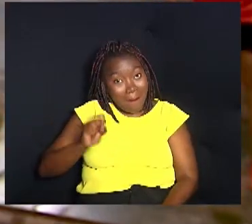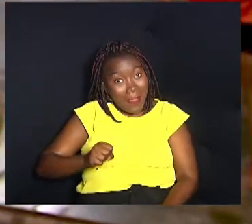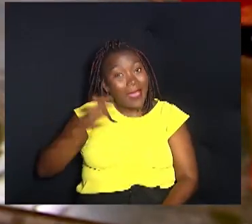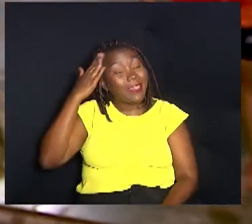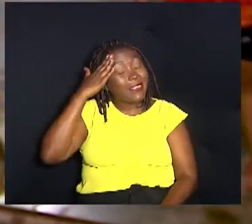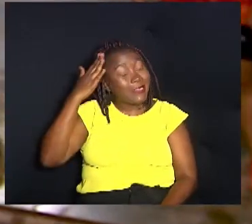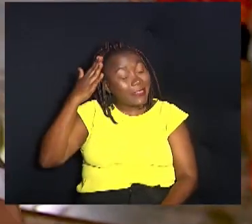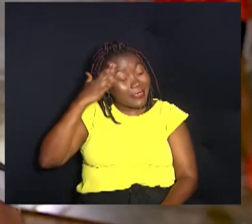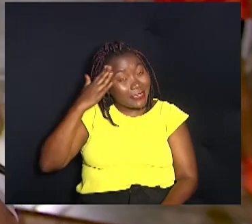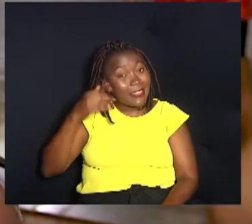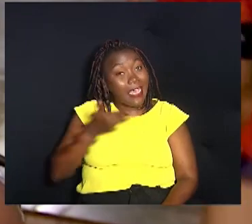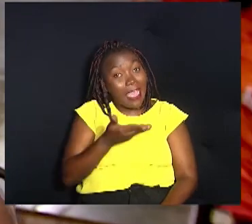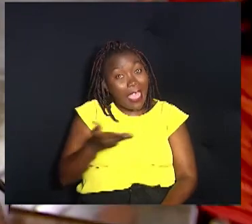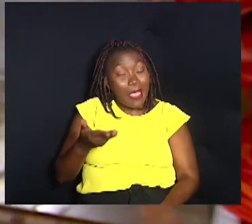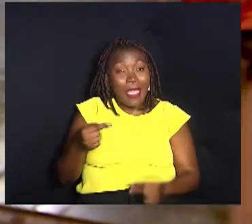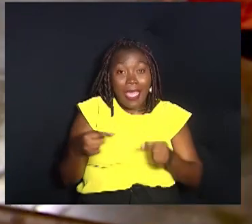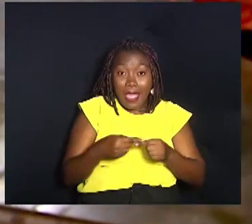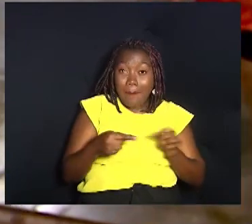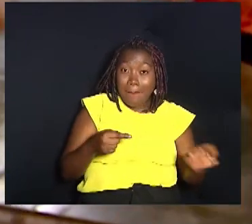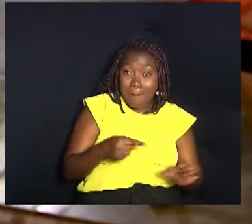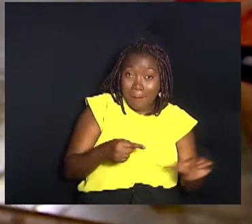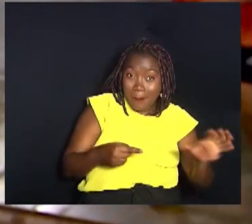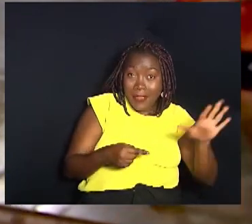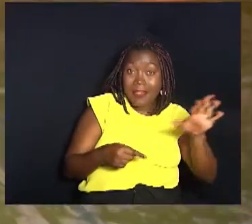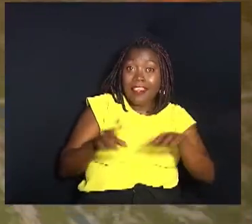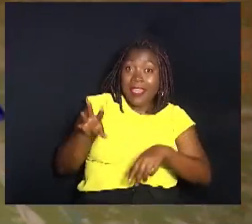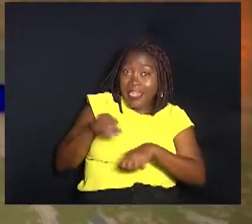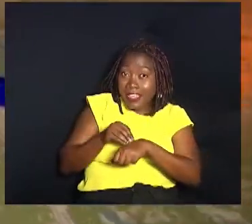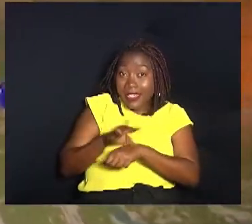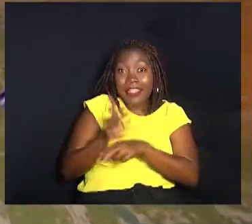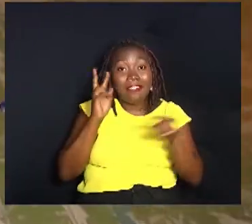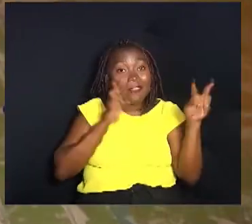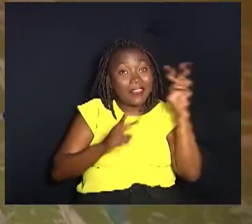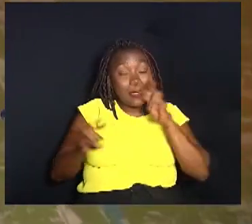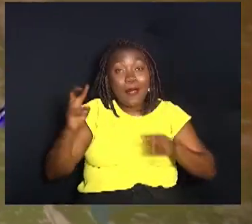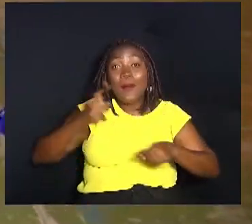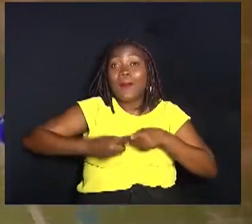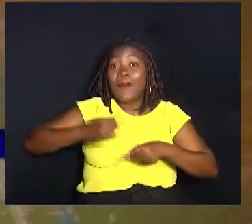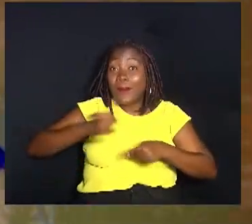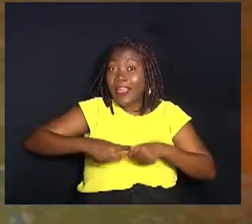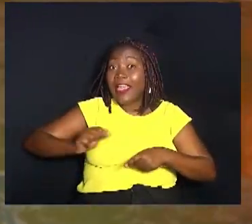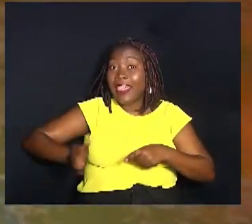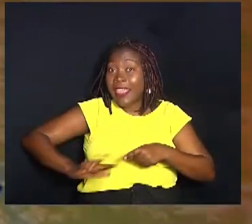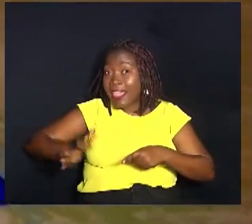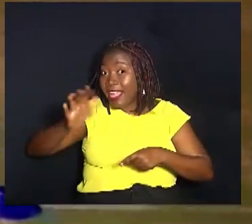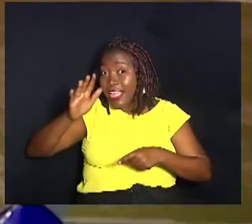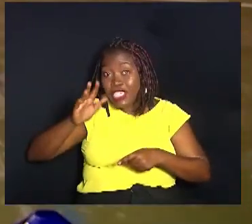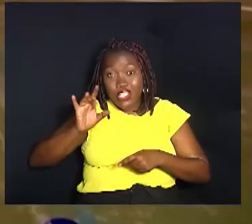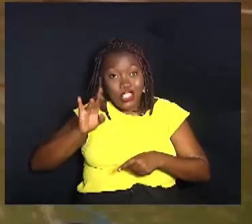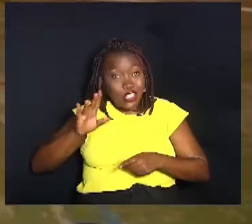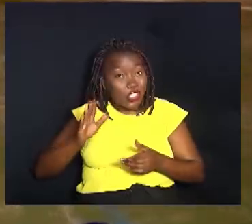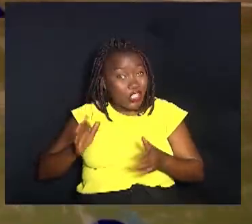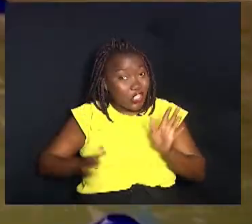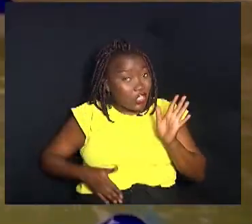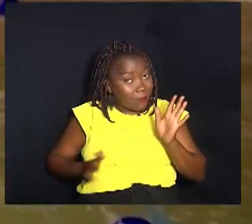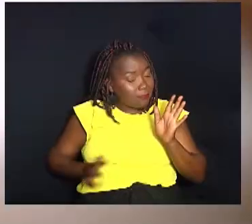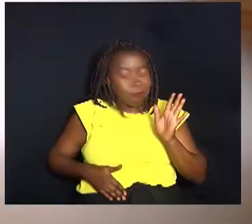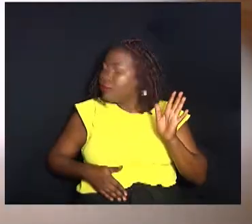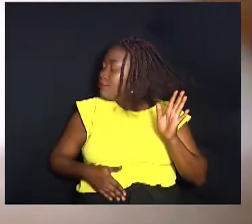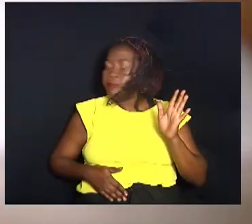aqui para nossa periferia, o quanto isso traz visibilidade, né? Porque na periferia não tem só criminalidade, na periferia